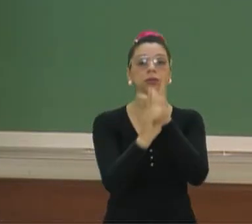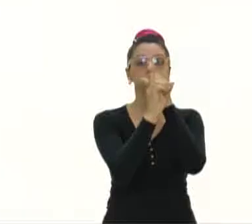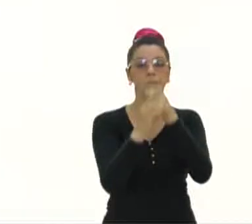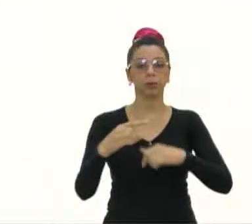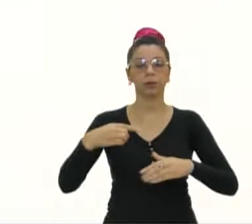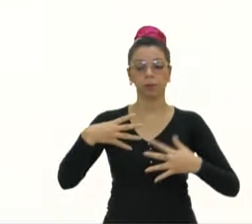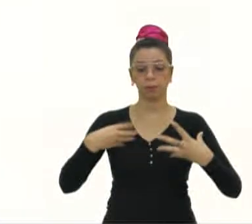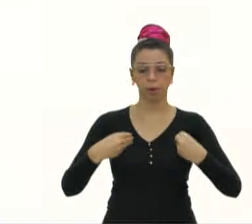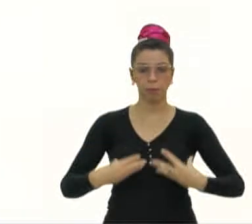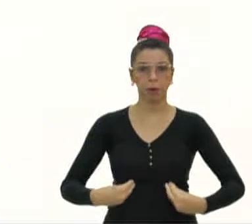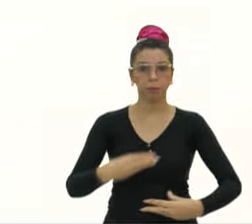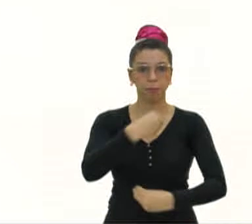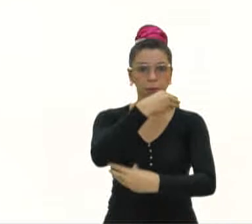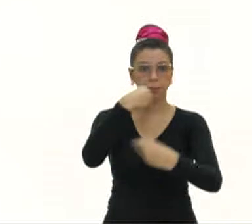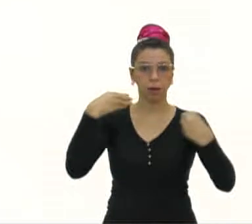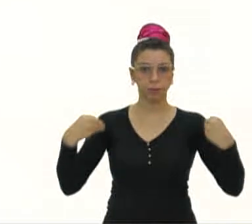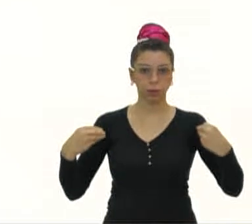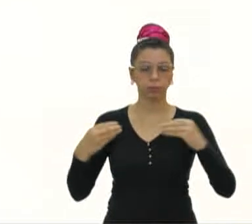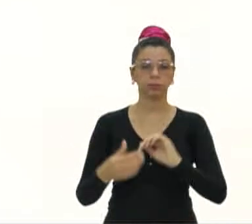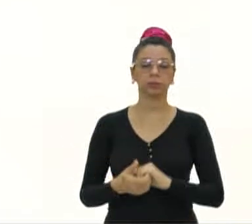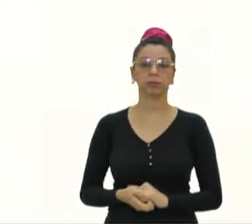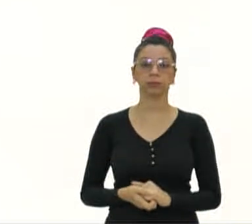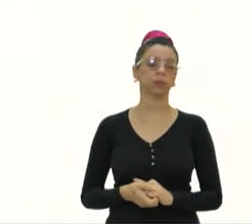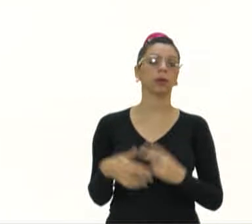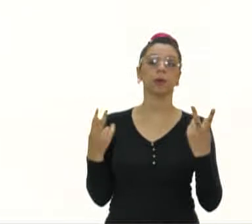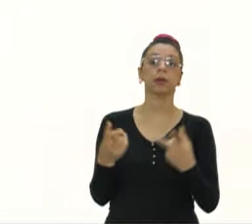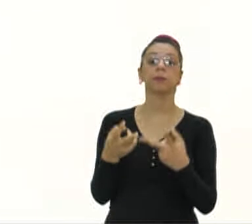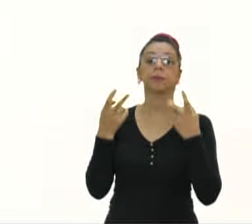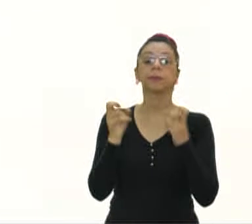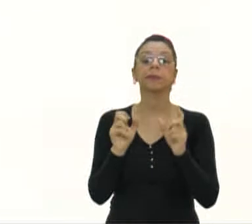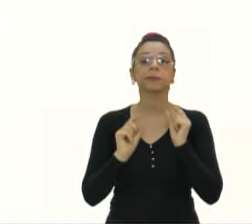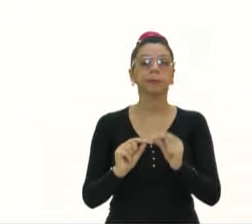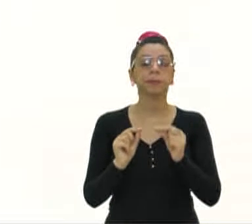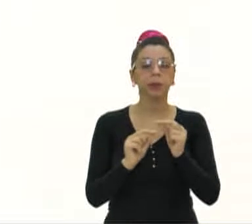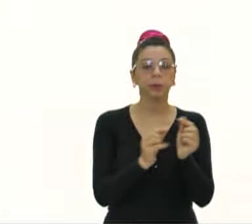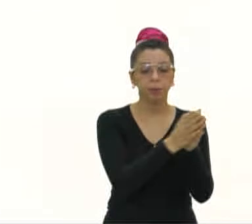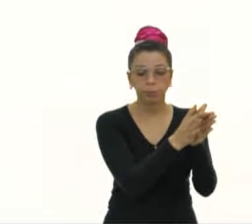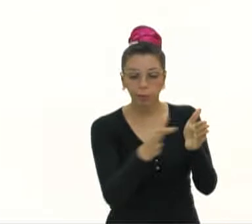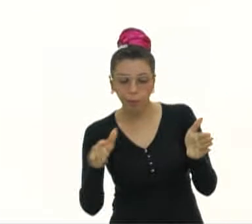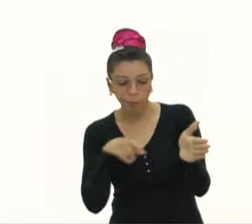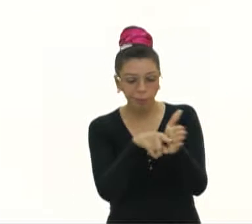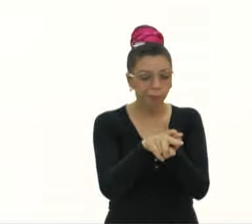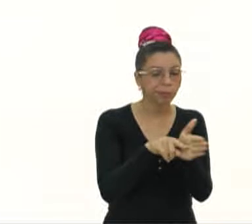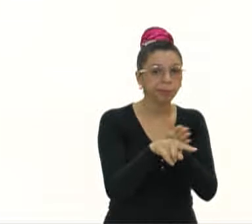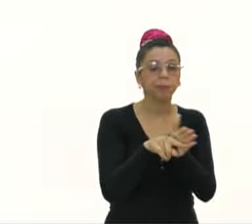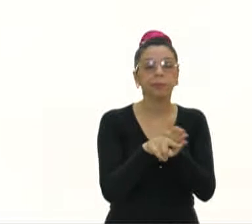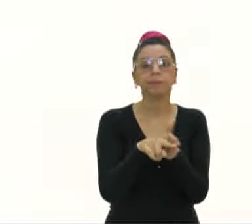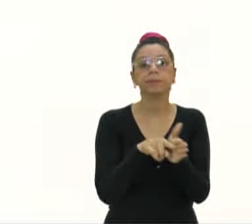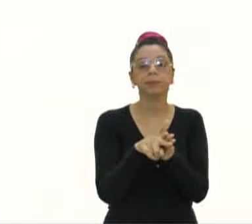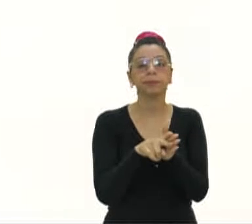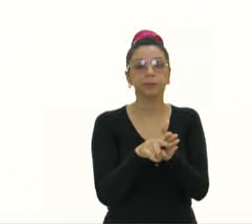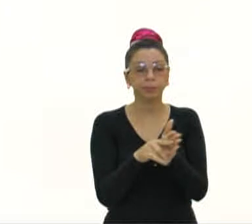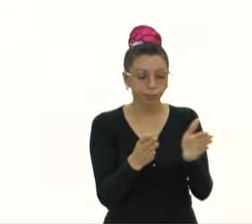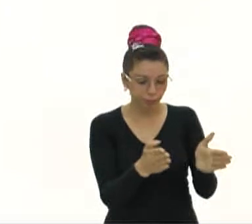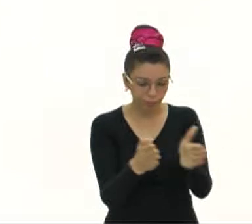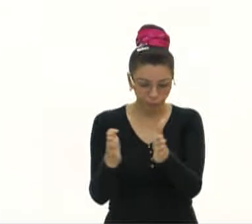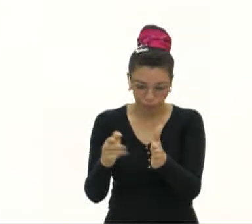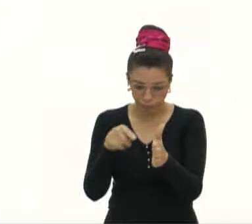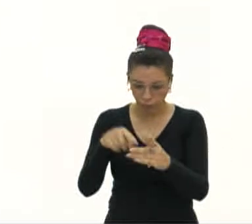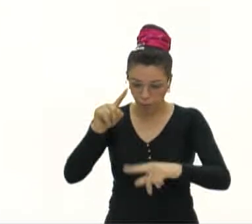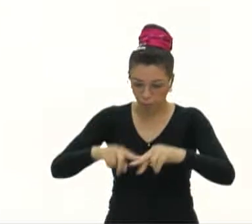of fluorescent cardboard was lighting up. Ele percebeu, no meio do processo da sua pesquisa, que um pedaço de